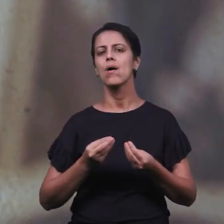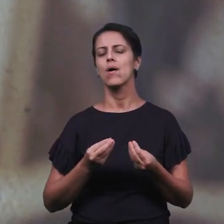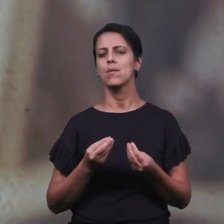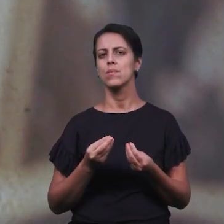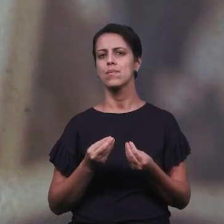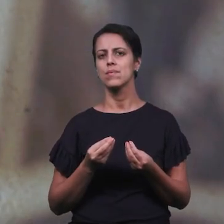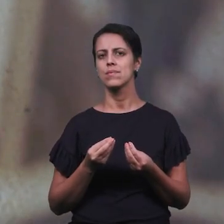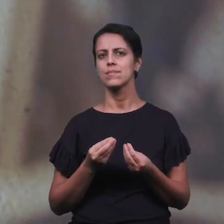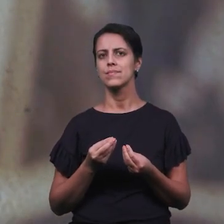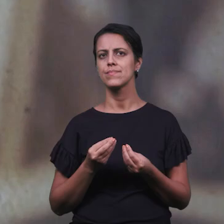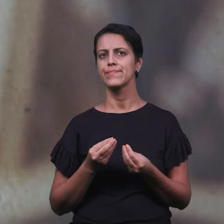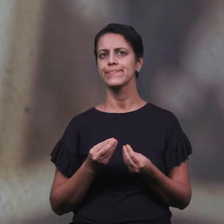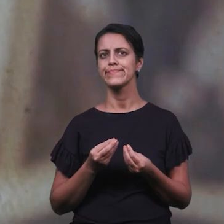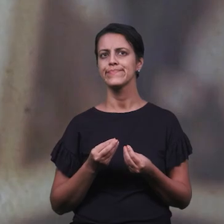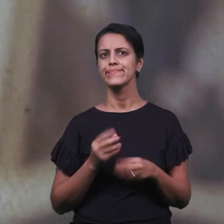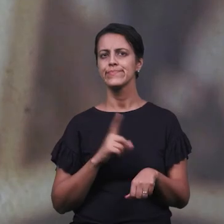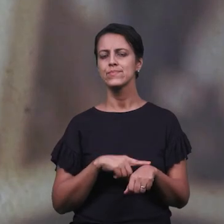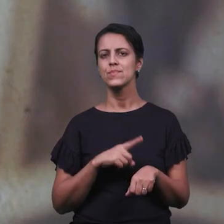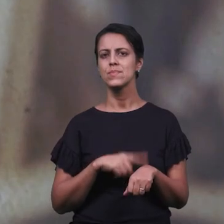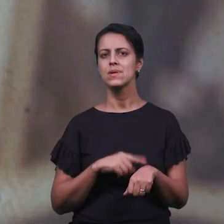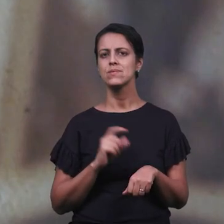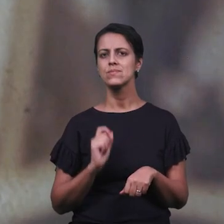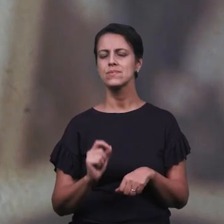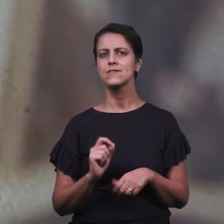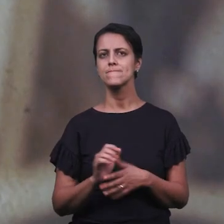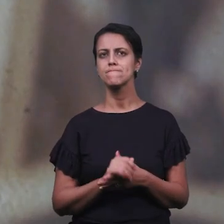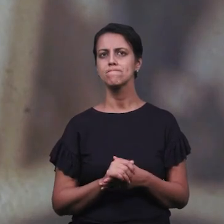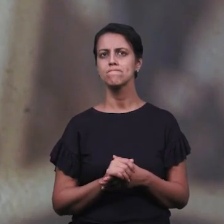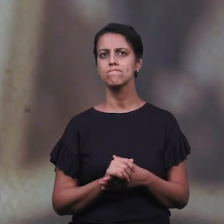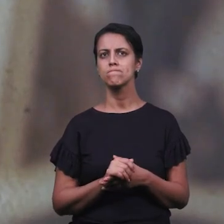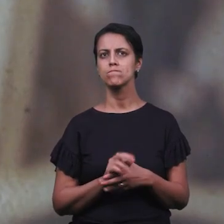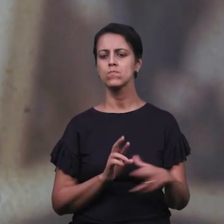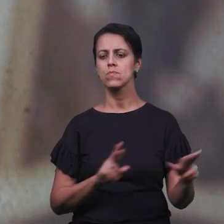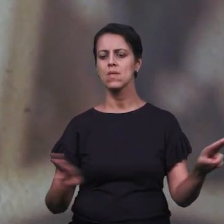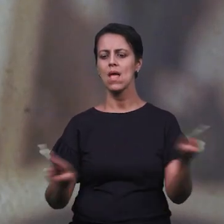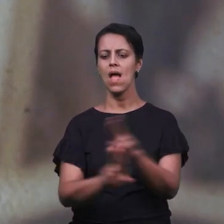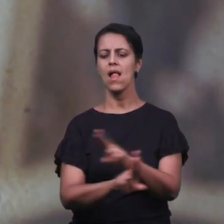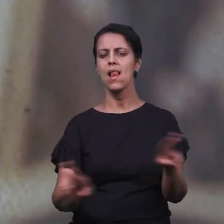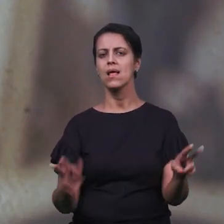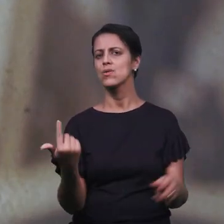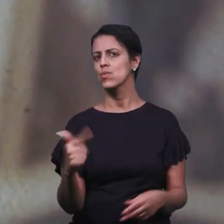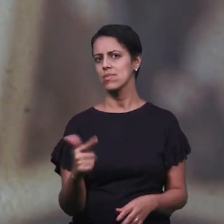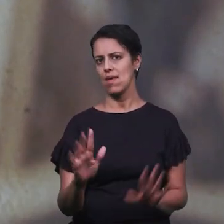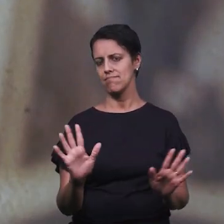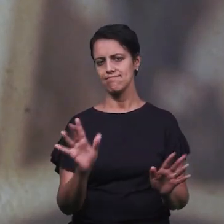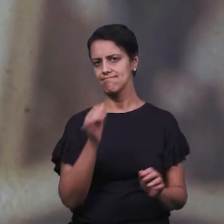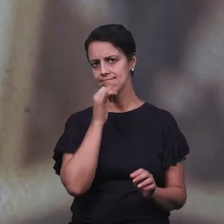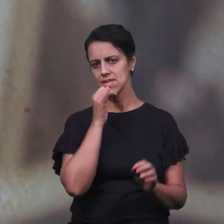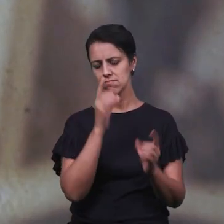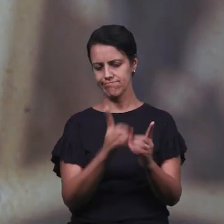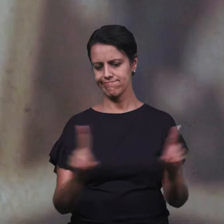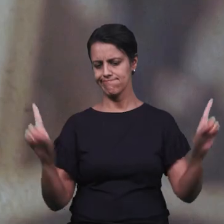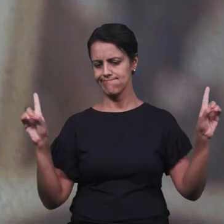assim, uma relação entre as partes, né? Por exemplo,